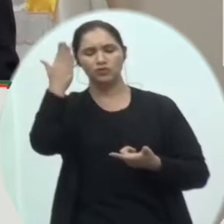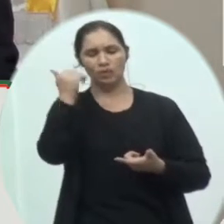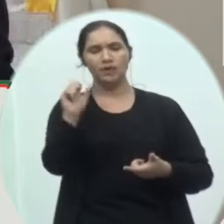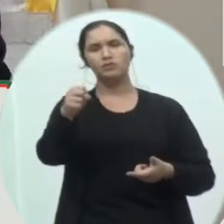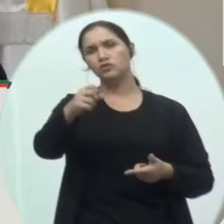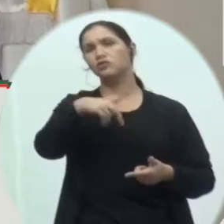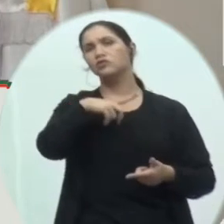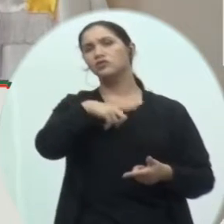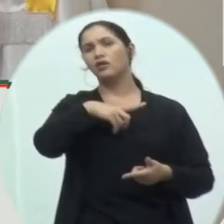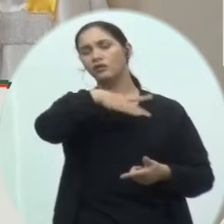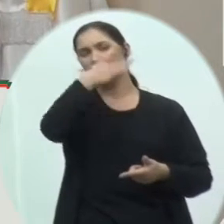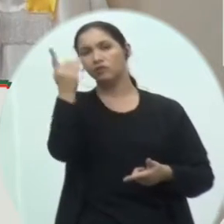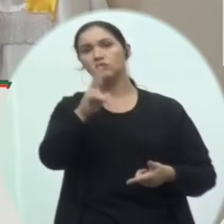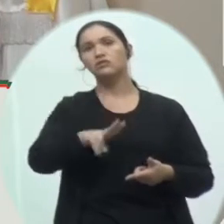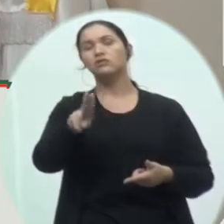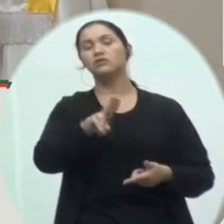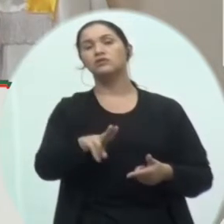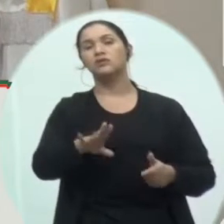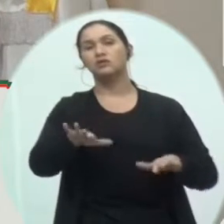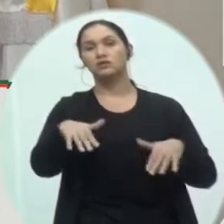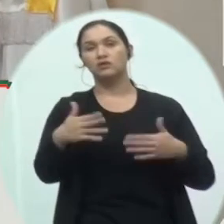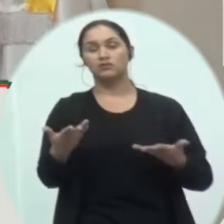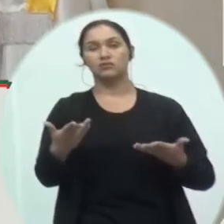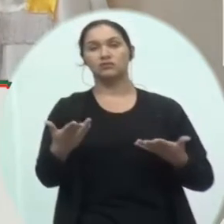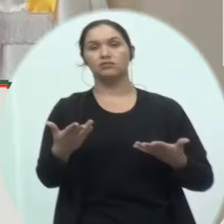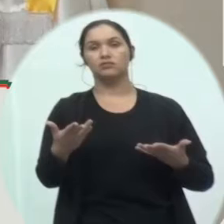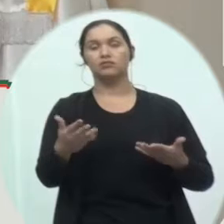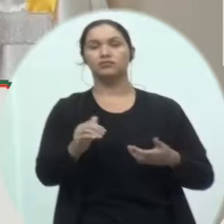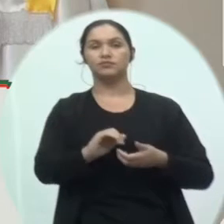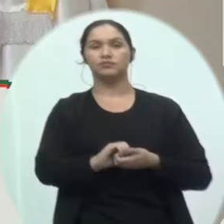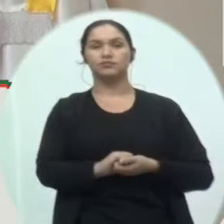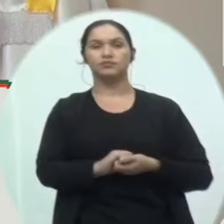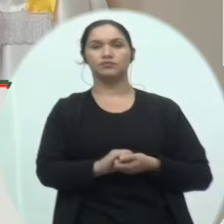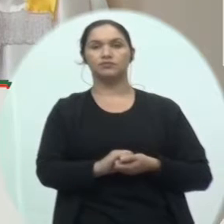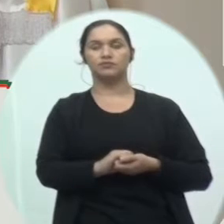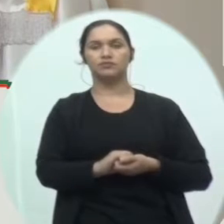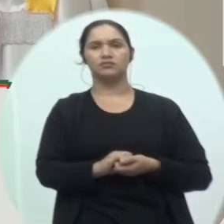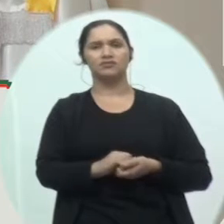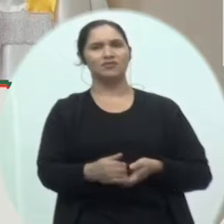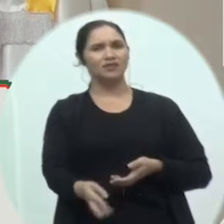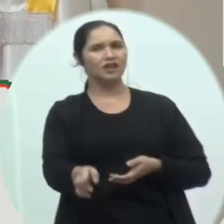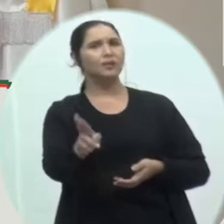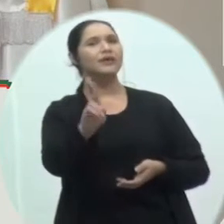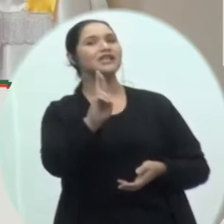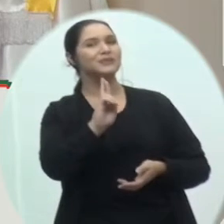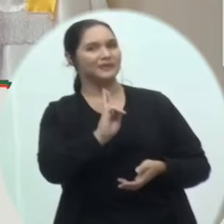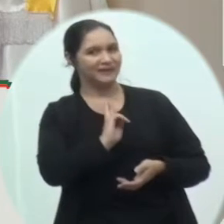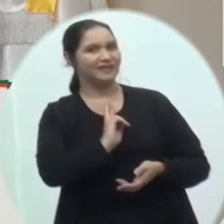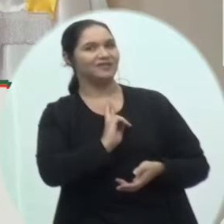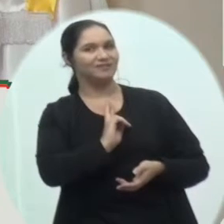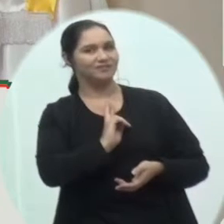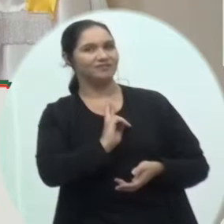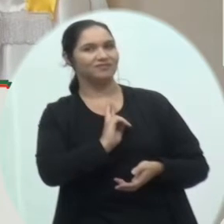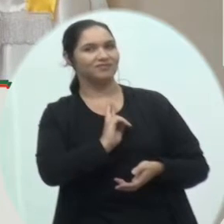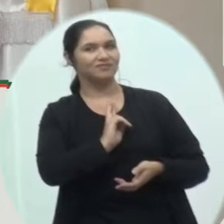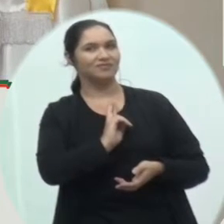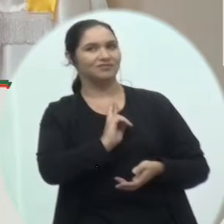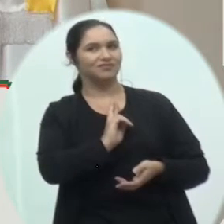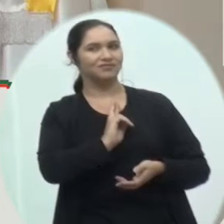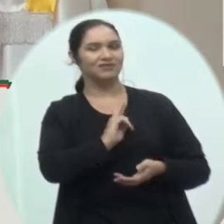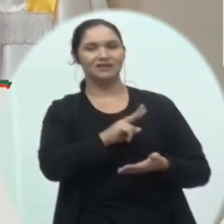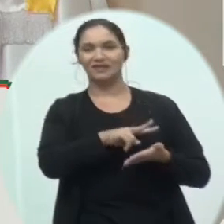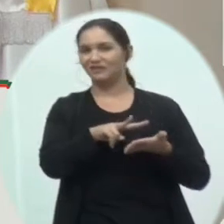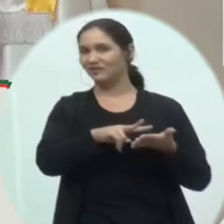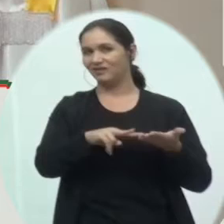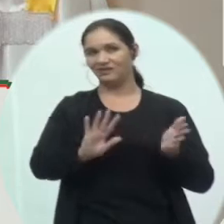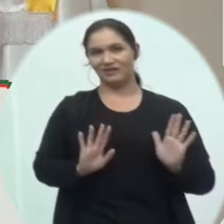ainda reutilizam aquilo, e seria economia para o município. E a resposta do requerimento, não precisa nem eu ler, porque ele chegou assim